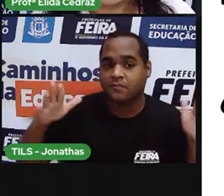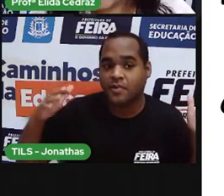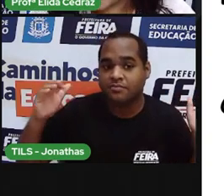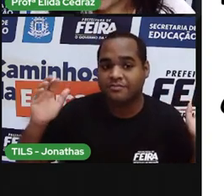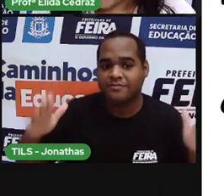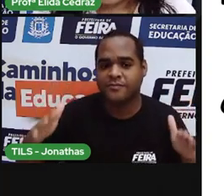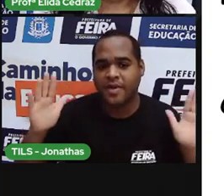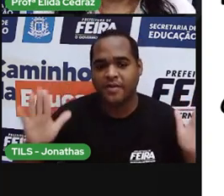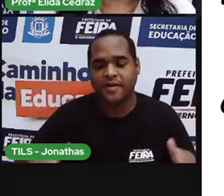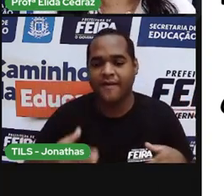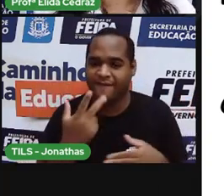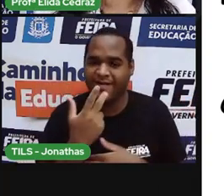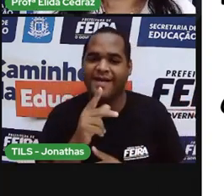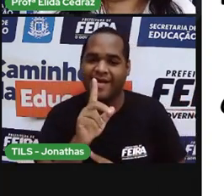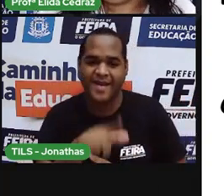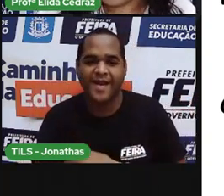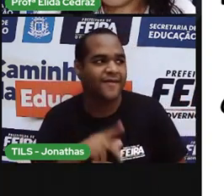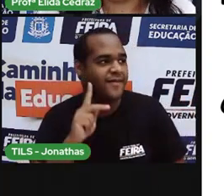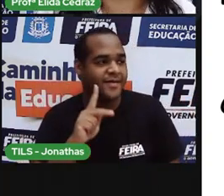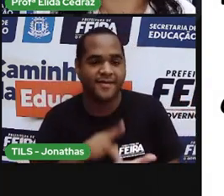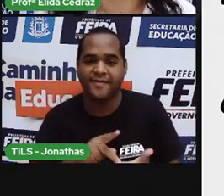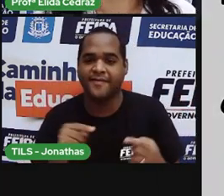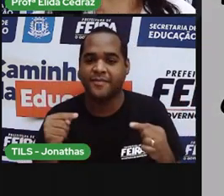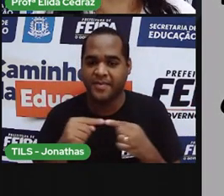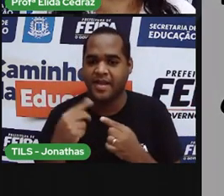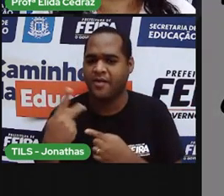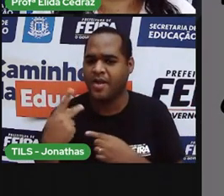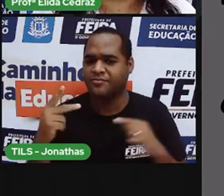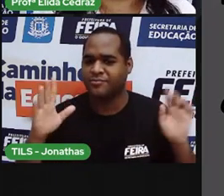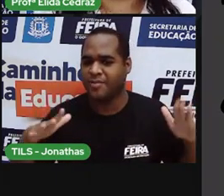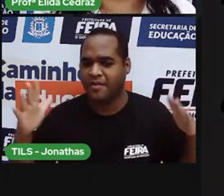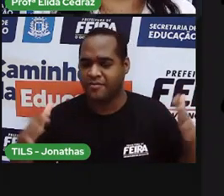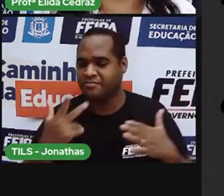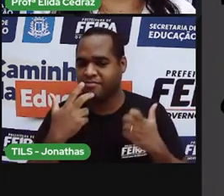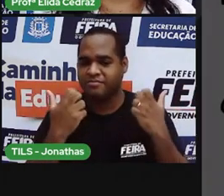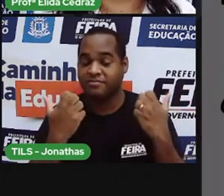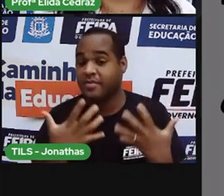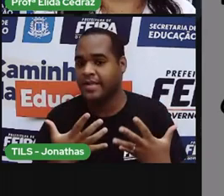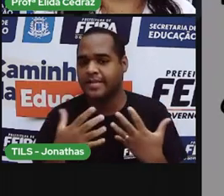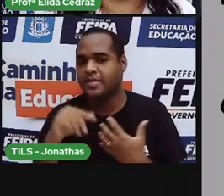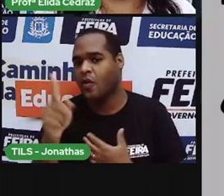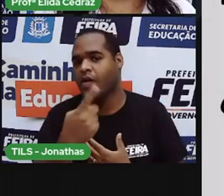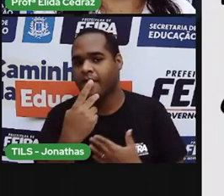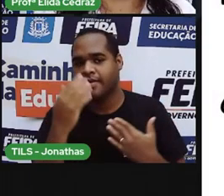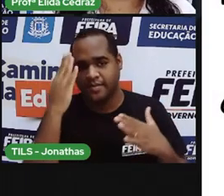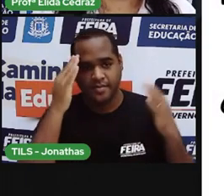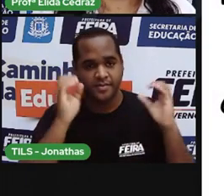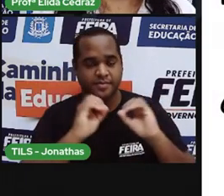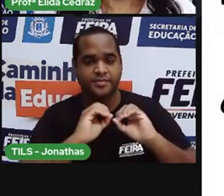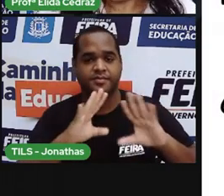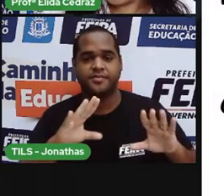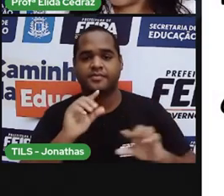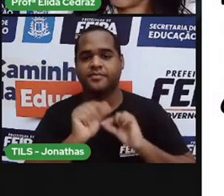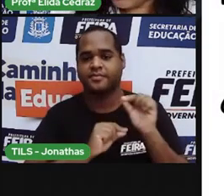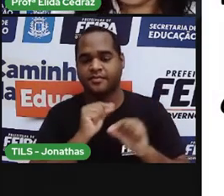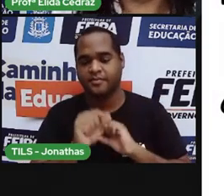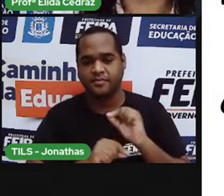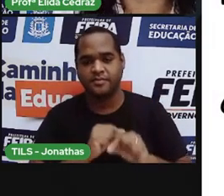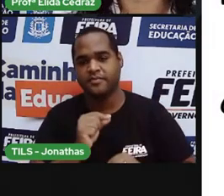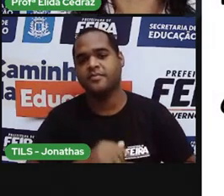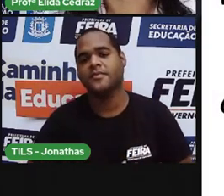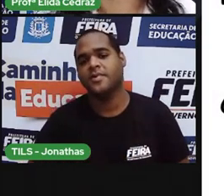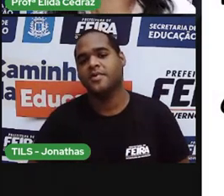anjo. Isso mesmo, parabéns. Vamos continuar entendendo o texto.